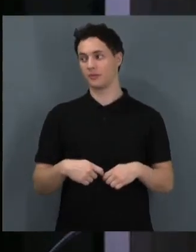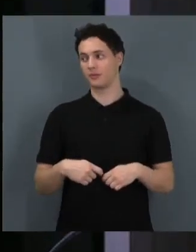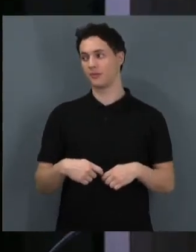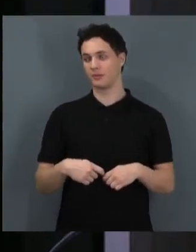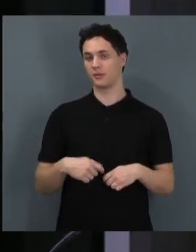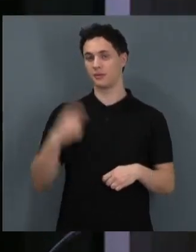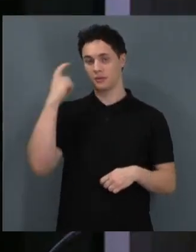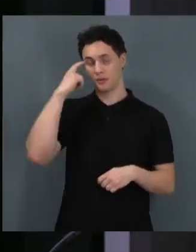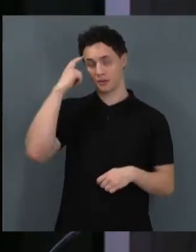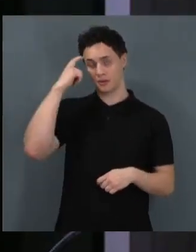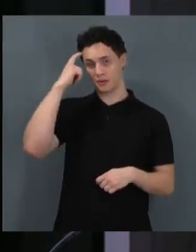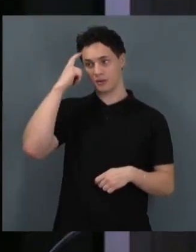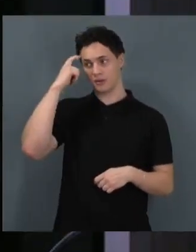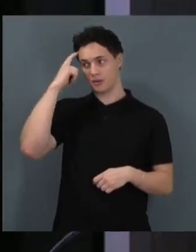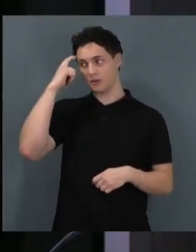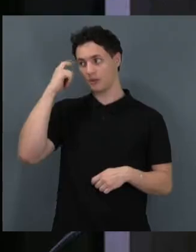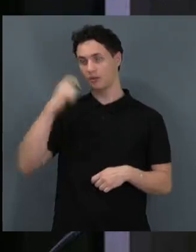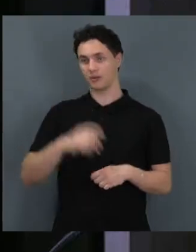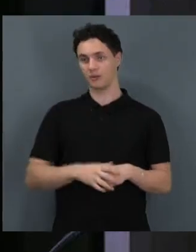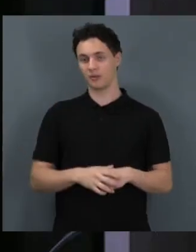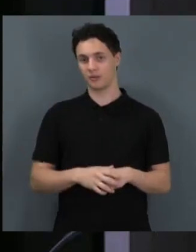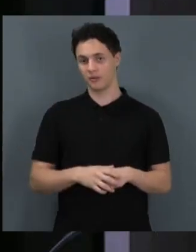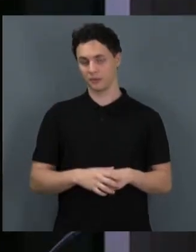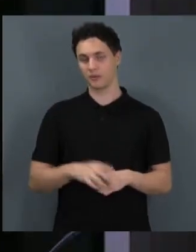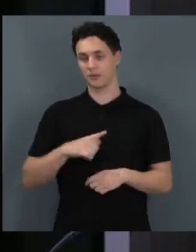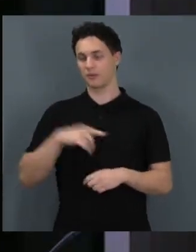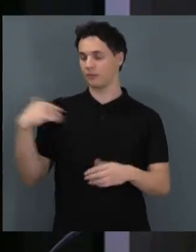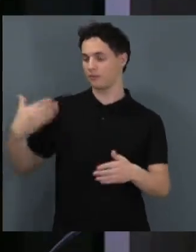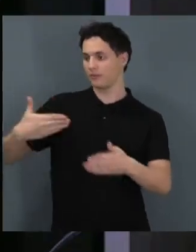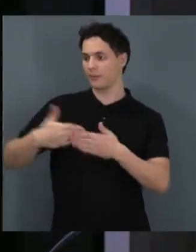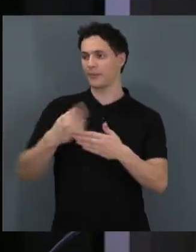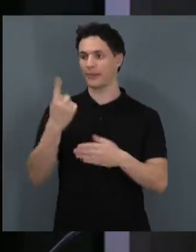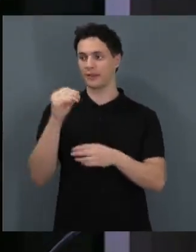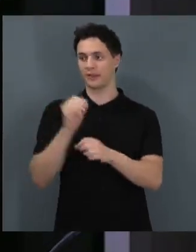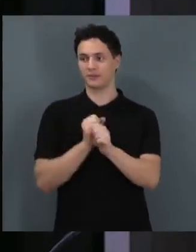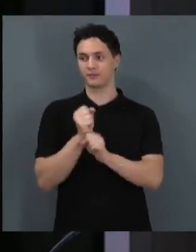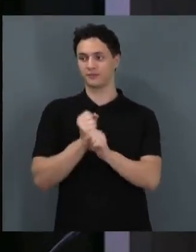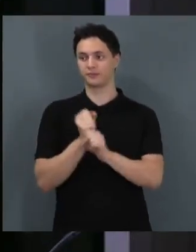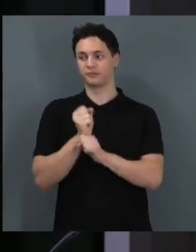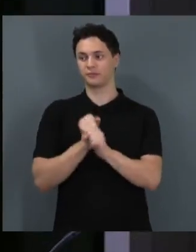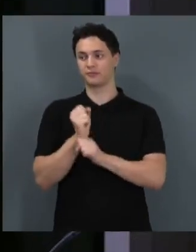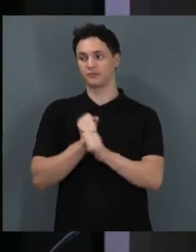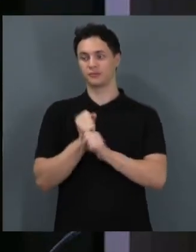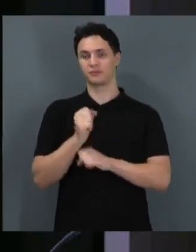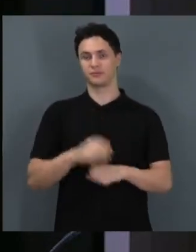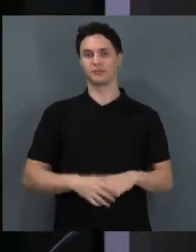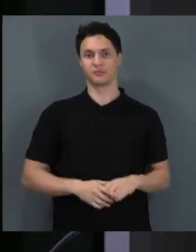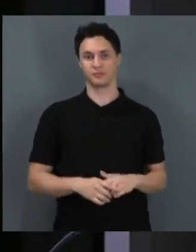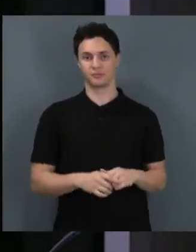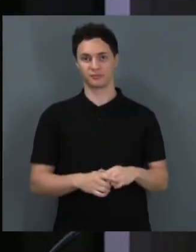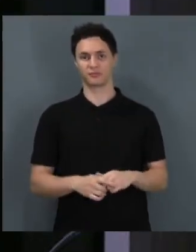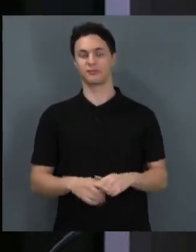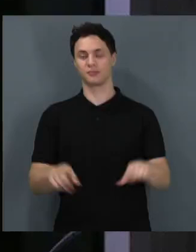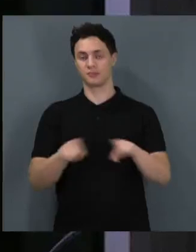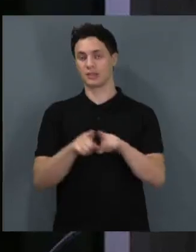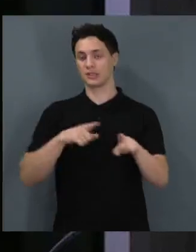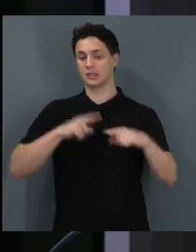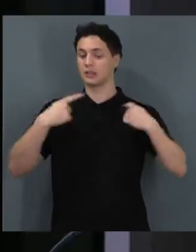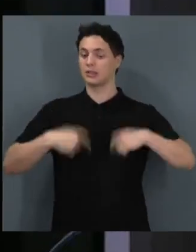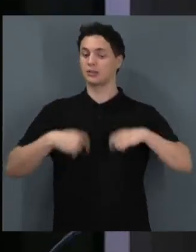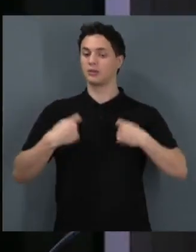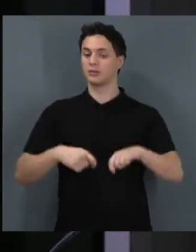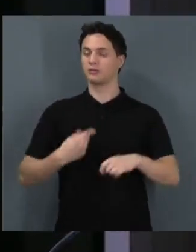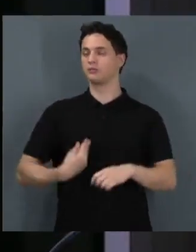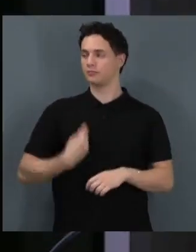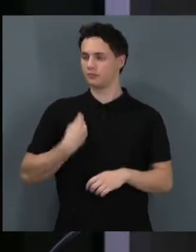nós vamos fazer aqui vai permitir que ao longo dos próximos 10 anos nós tenhamos a necessidade de conviver com